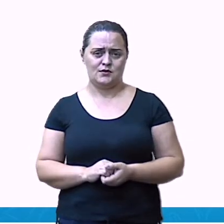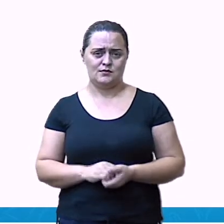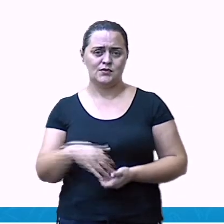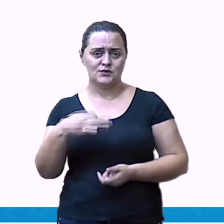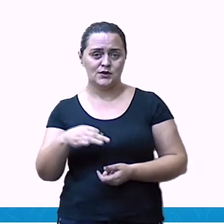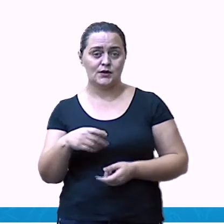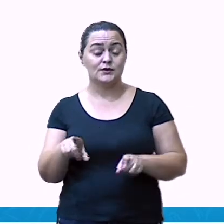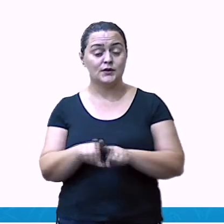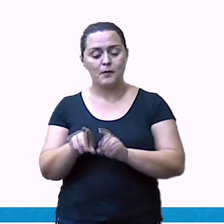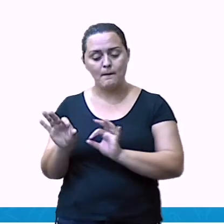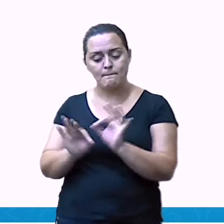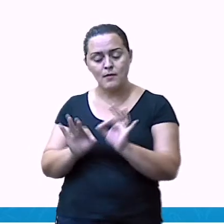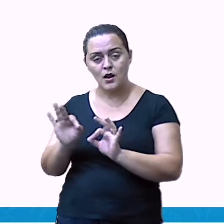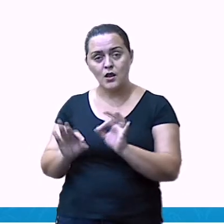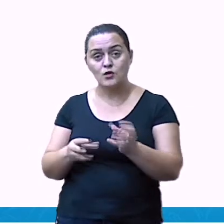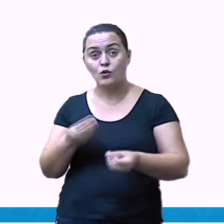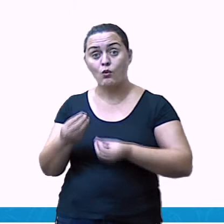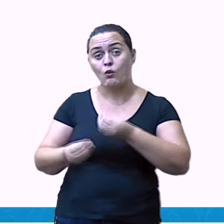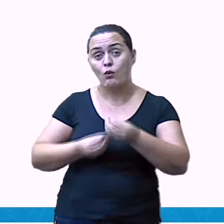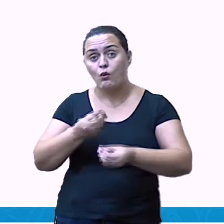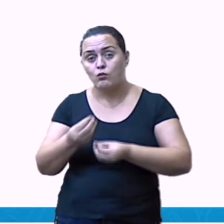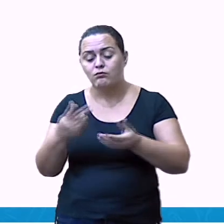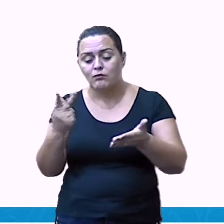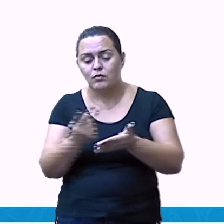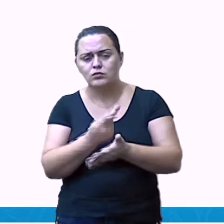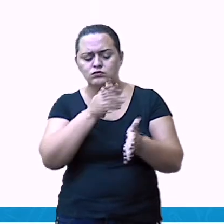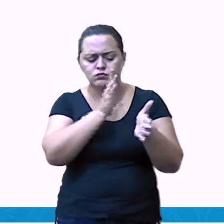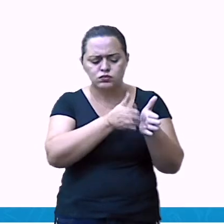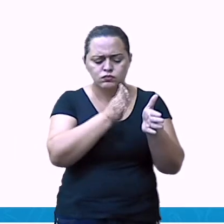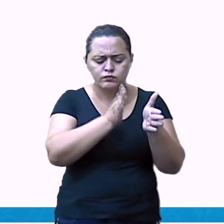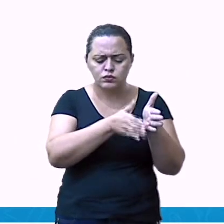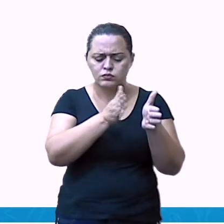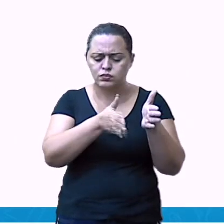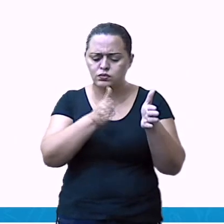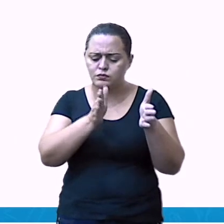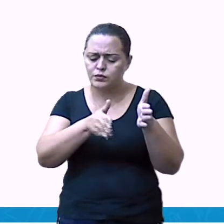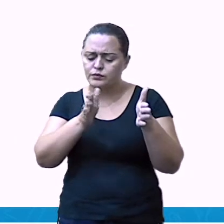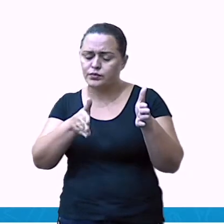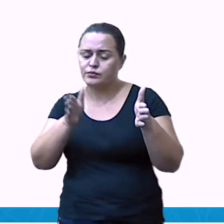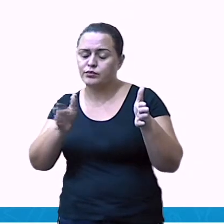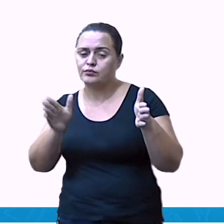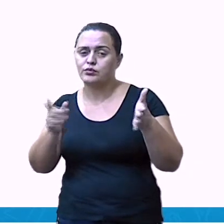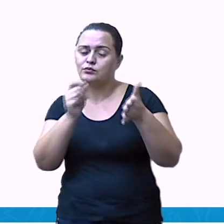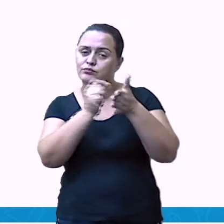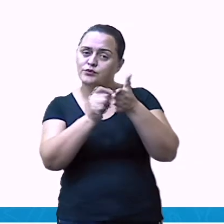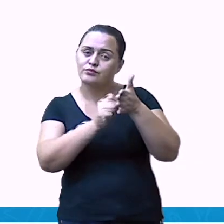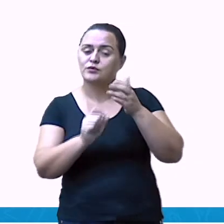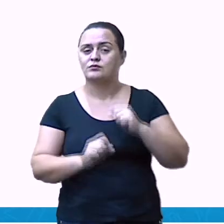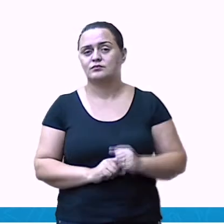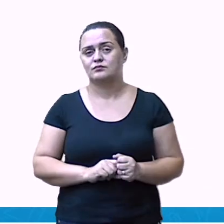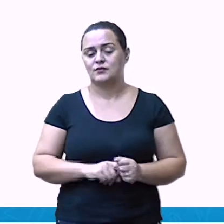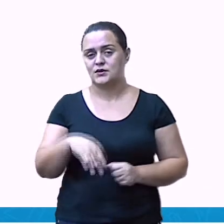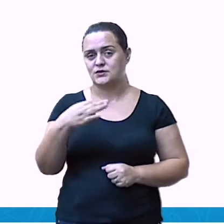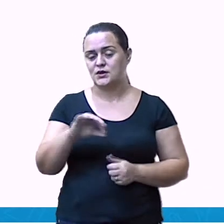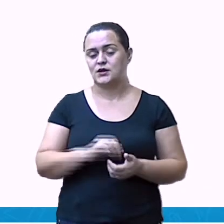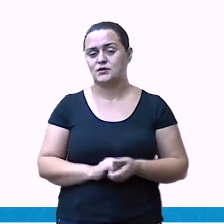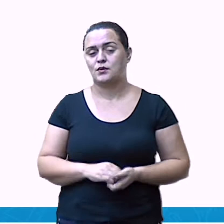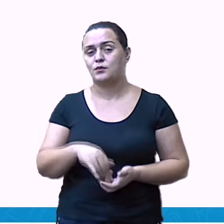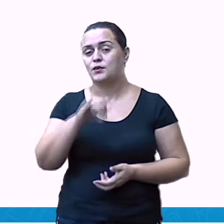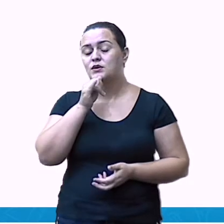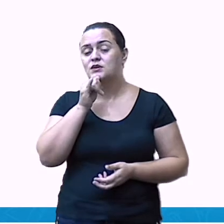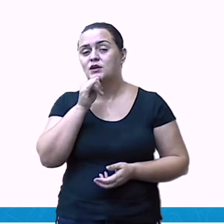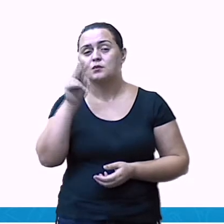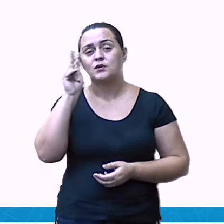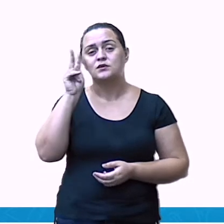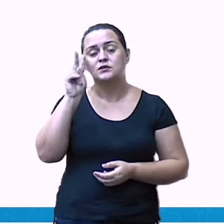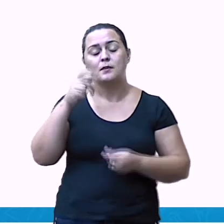fatos, definindo assim como serão o conflito, a solução e o desfecho da história. Então, a sua história